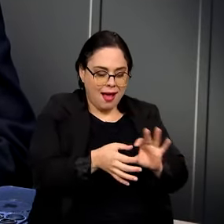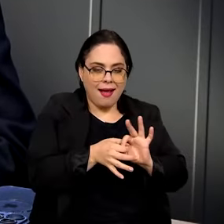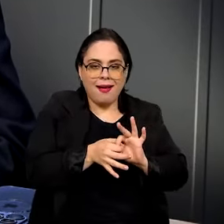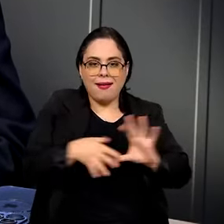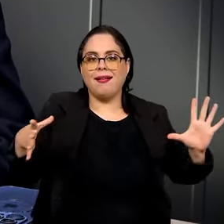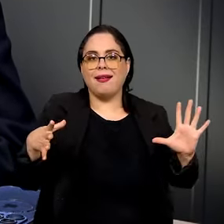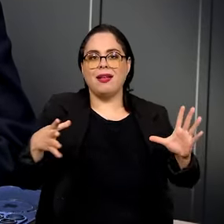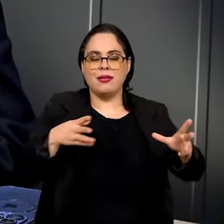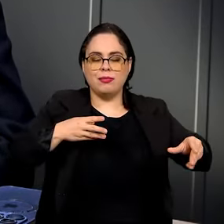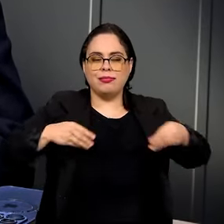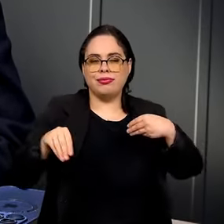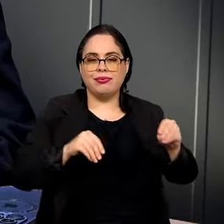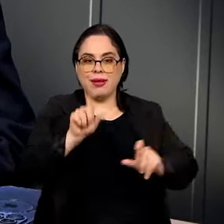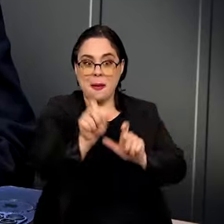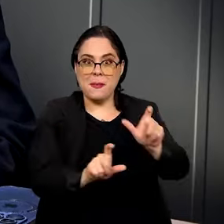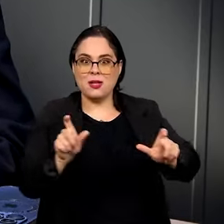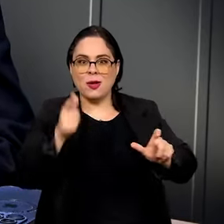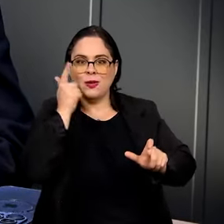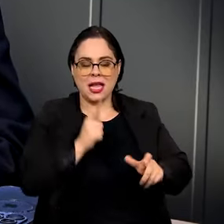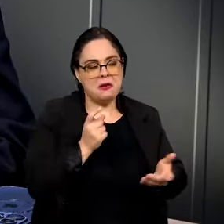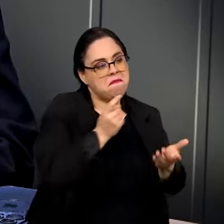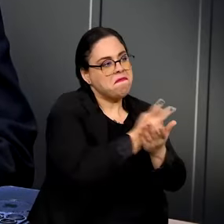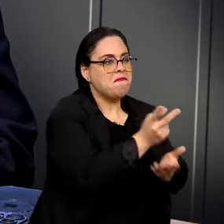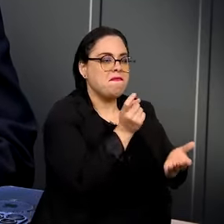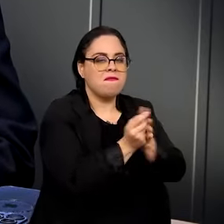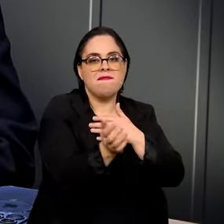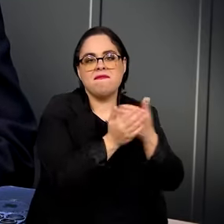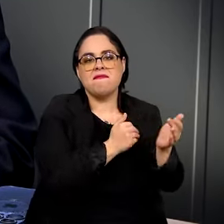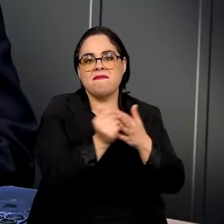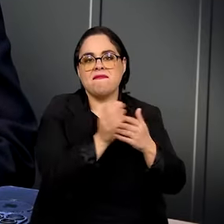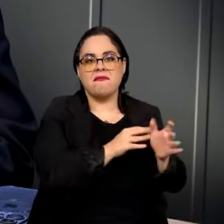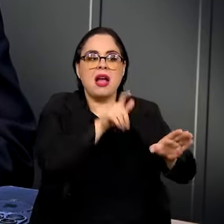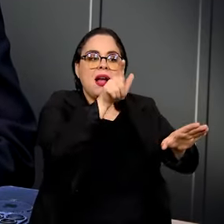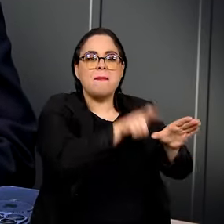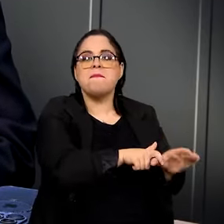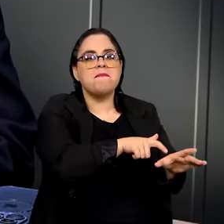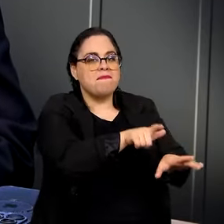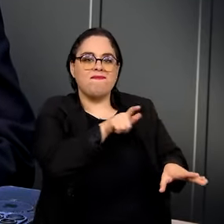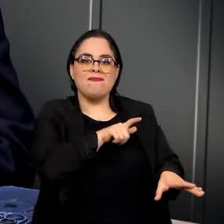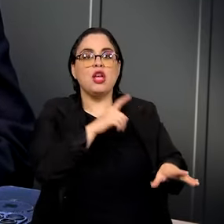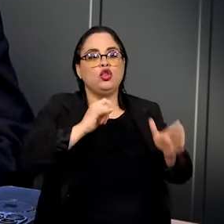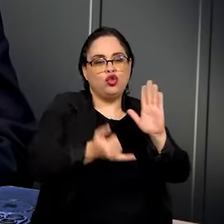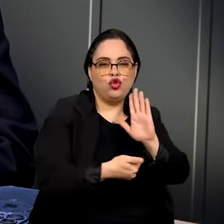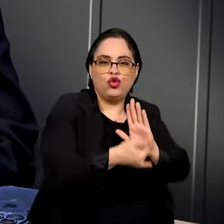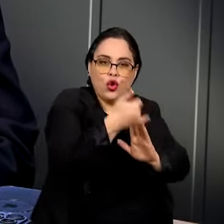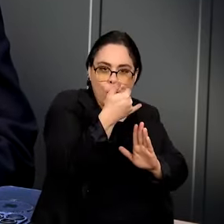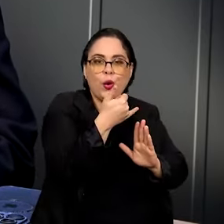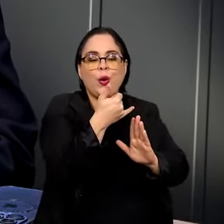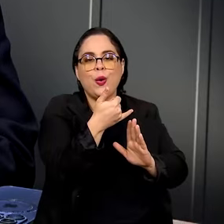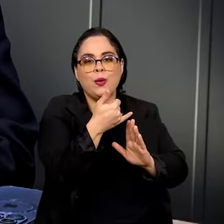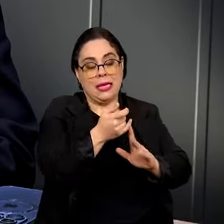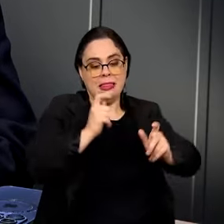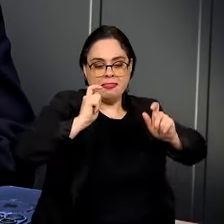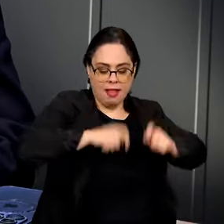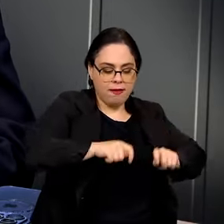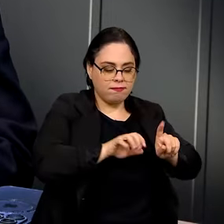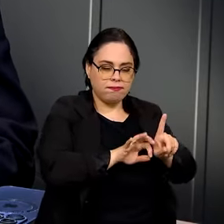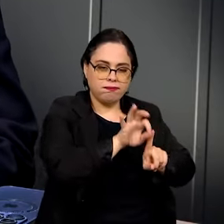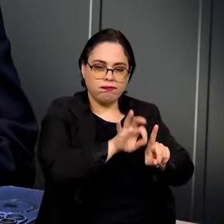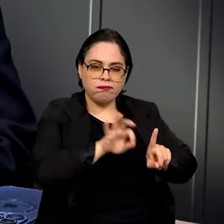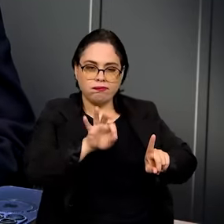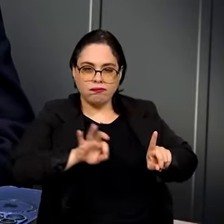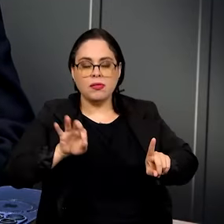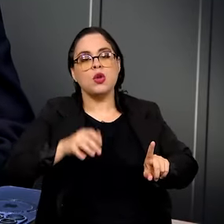programa vai dar essa liberdade a essas pessoas de comprar onde eles quiserem comprar com taxas de